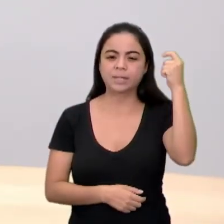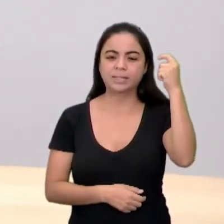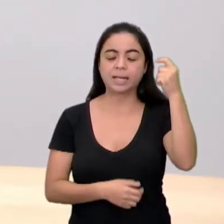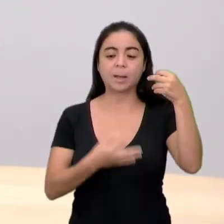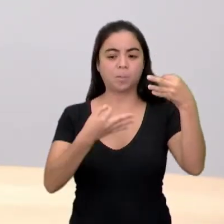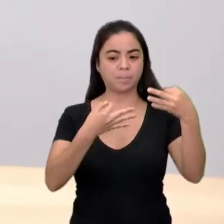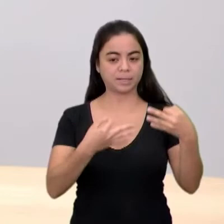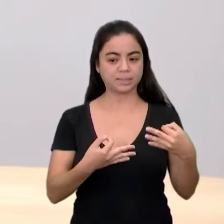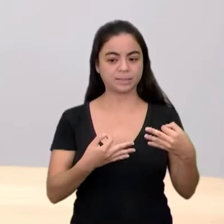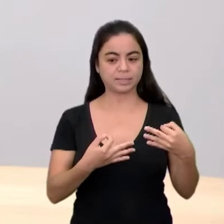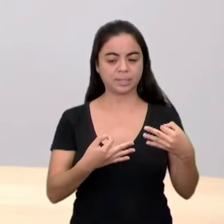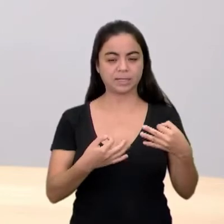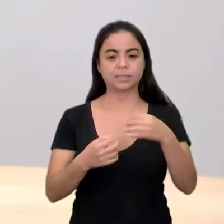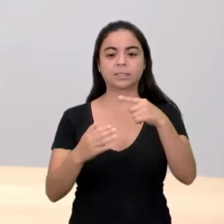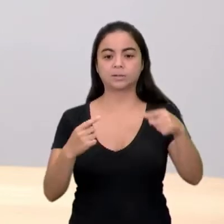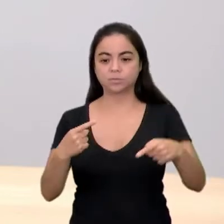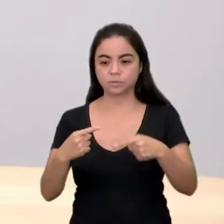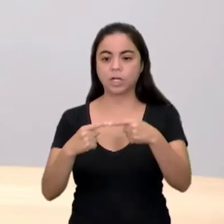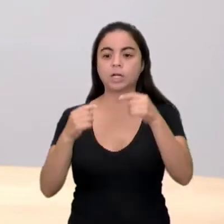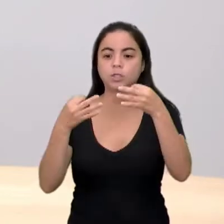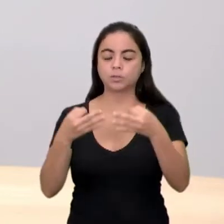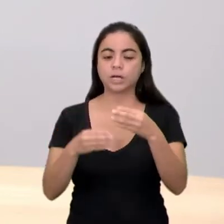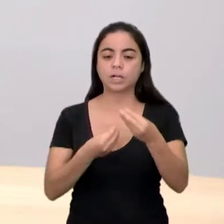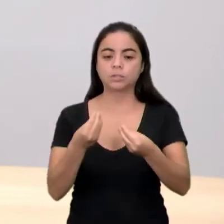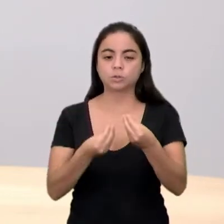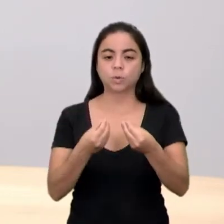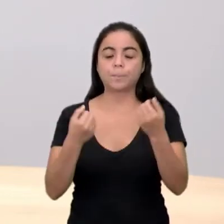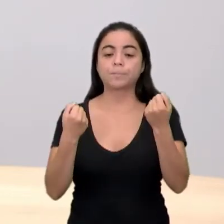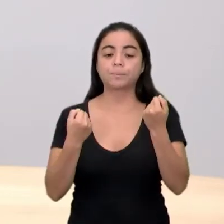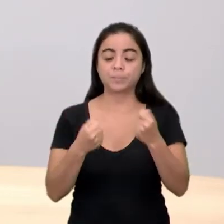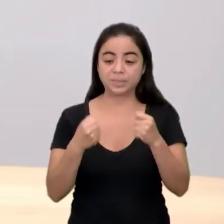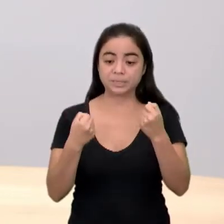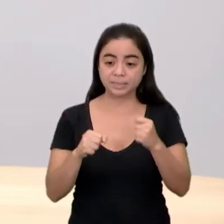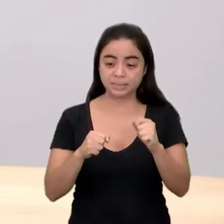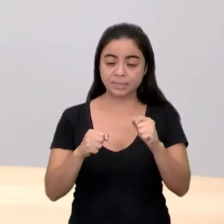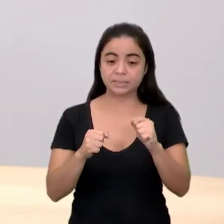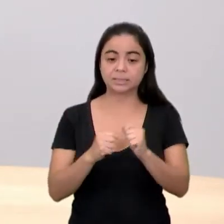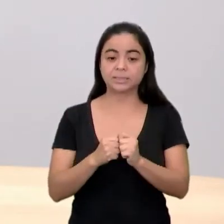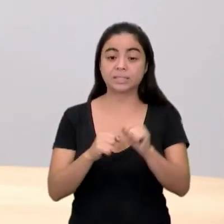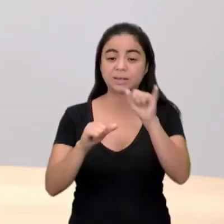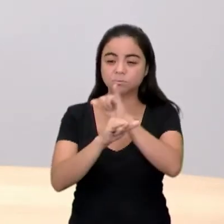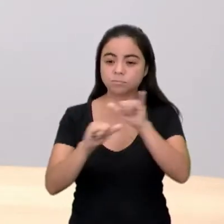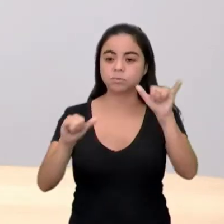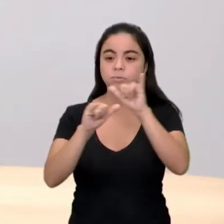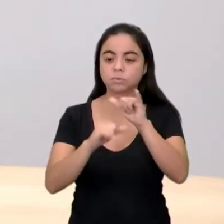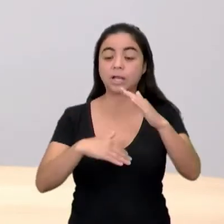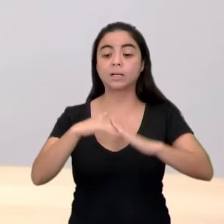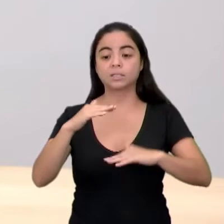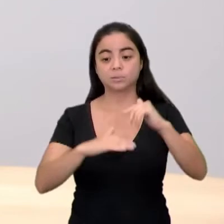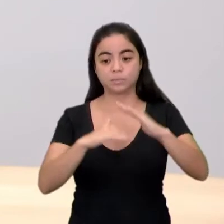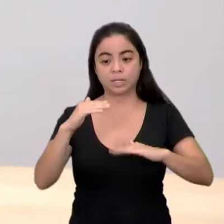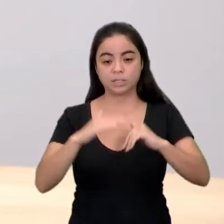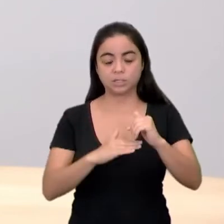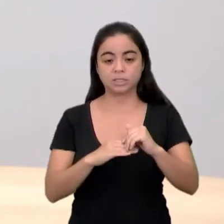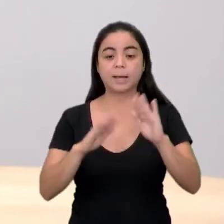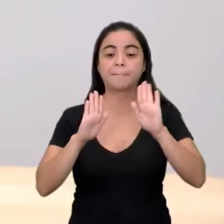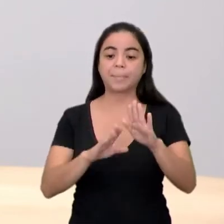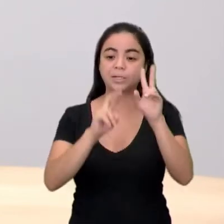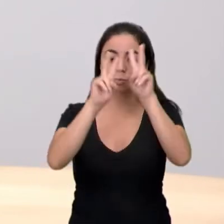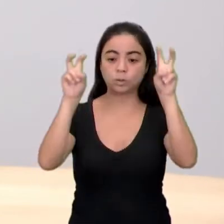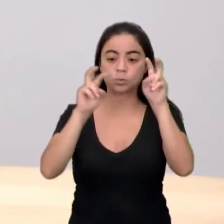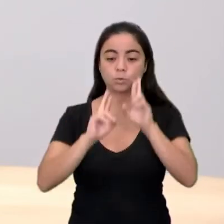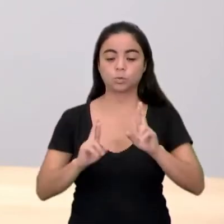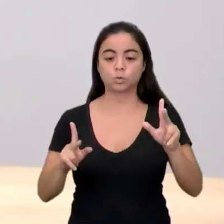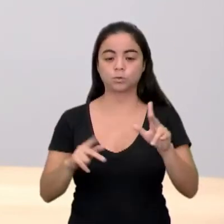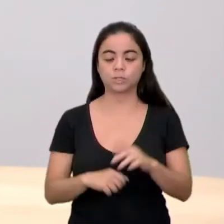mais definidas sobre como que deveria ser o papel da imprensa, e aí é que entra a parte da regulação da mídia, mas não é o assunto de hoje.